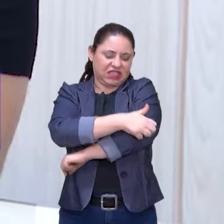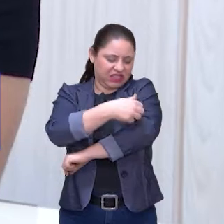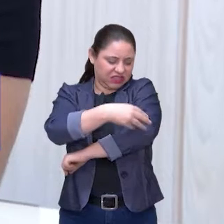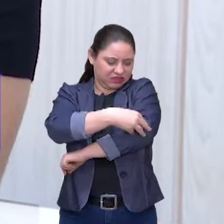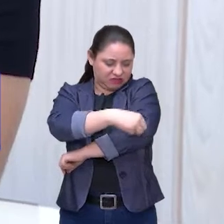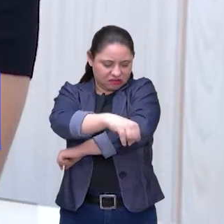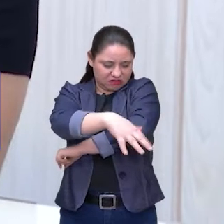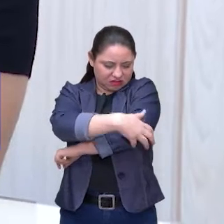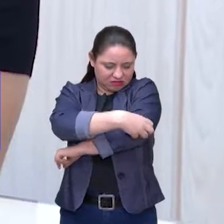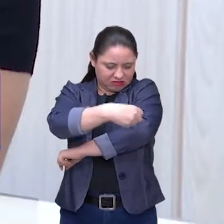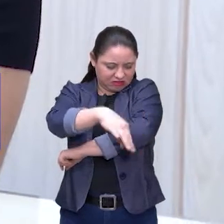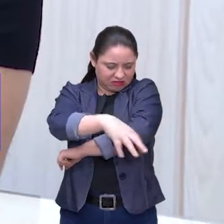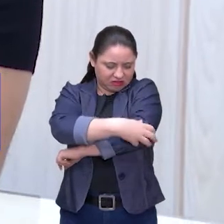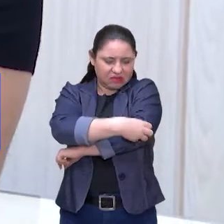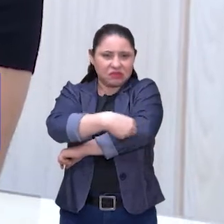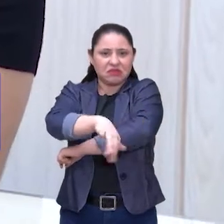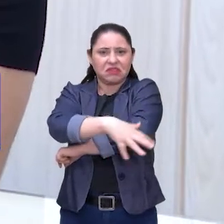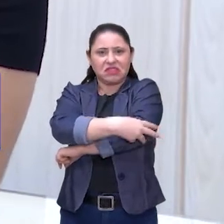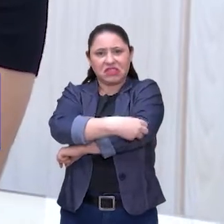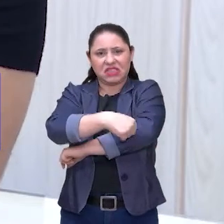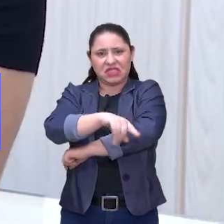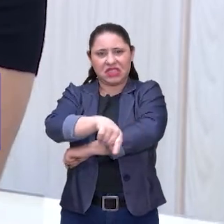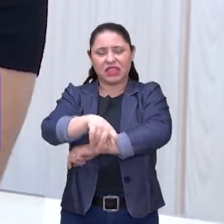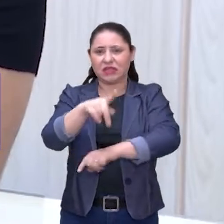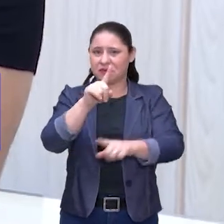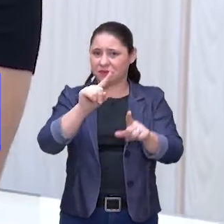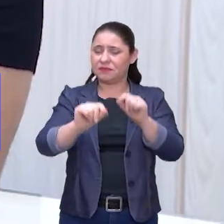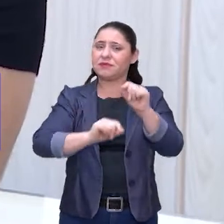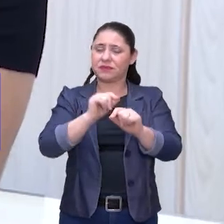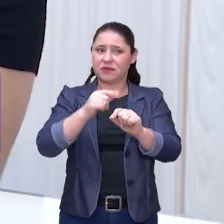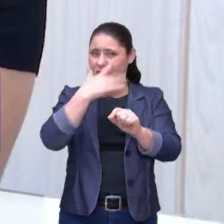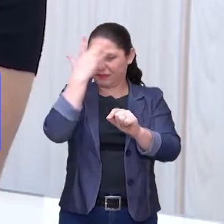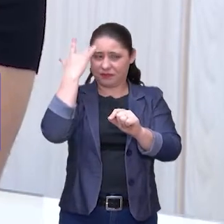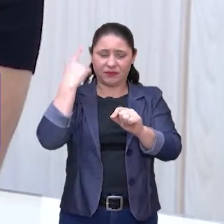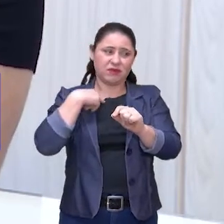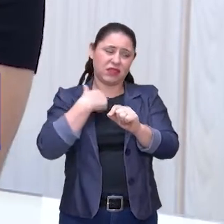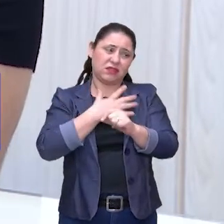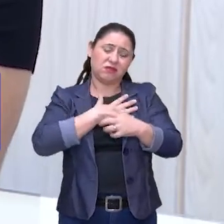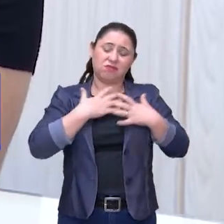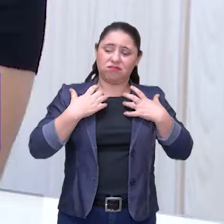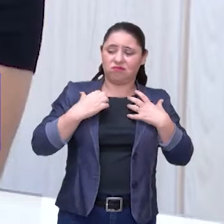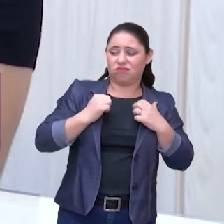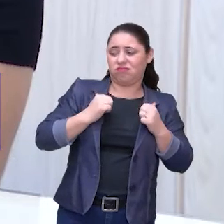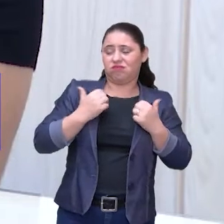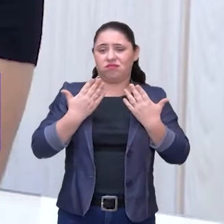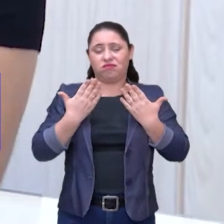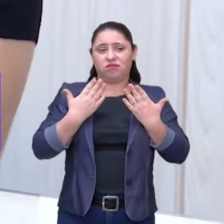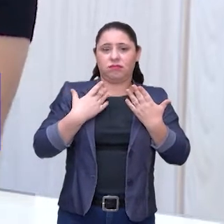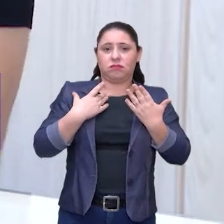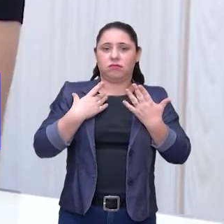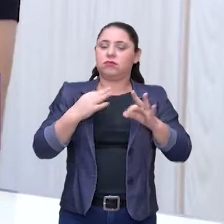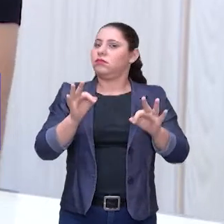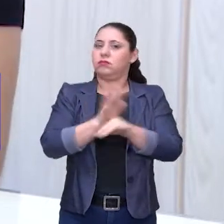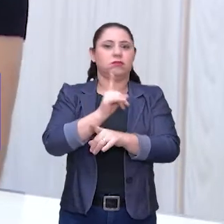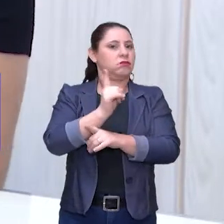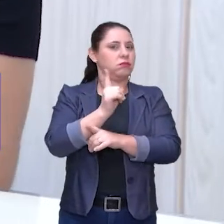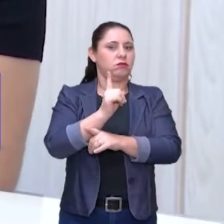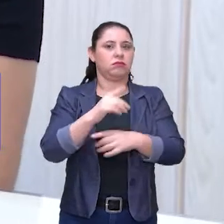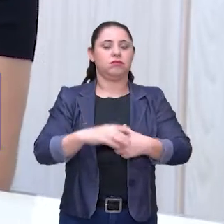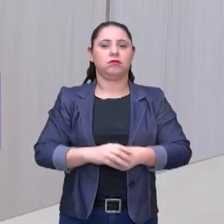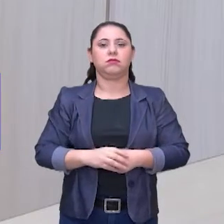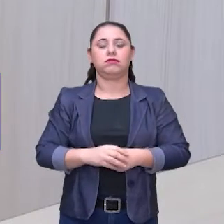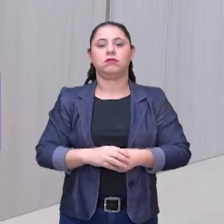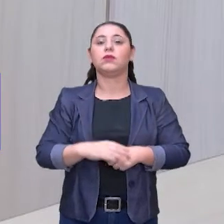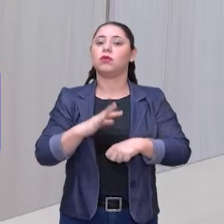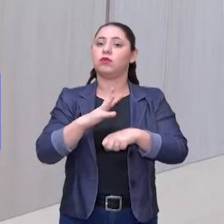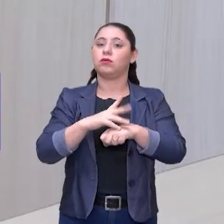Essas lesões são mais elevadas, fica descamando, saindo aquela descamação, então é um pouco desconfortável para o